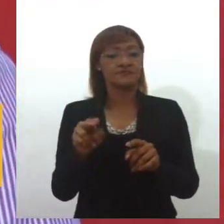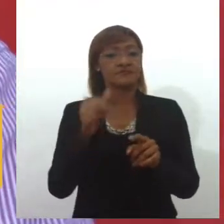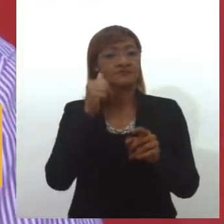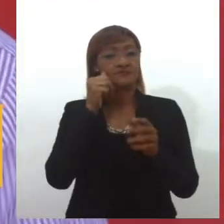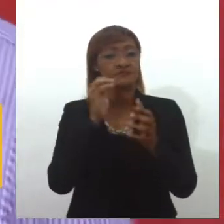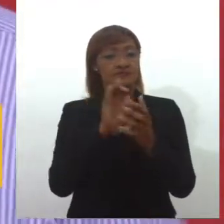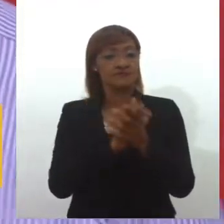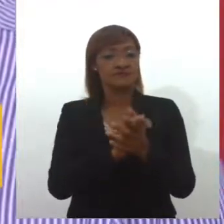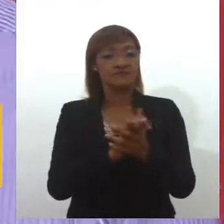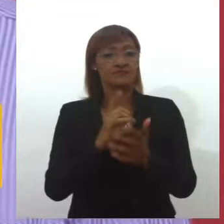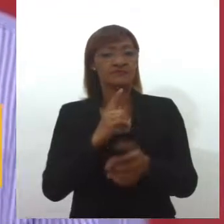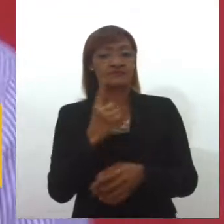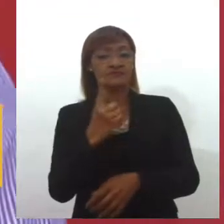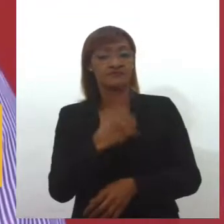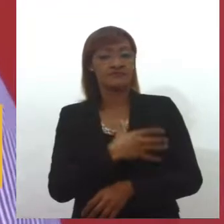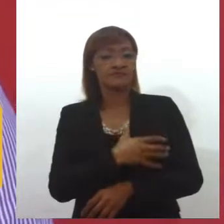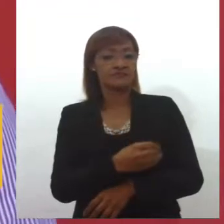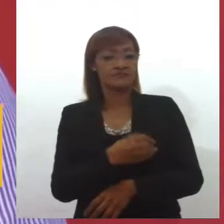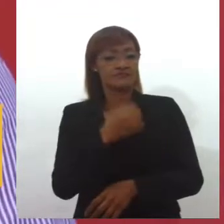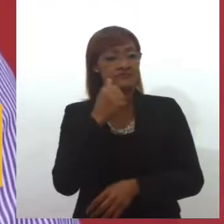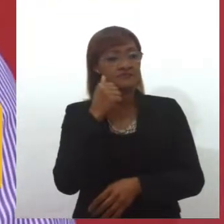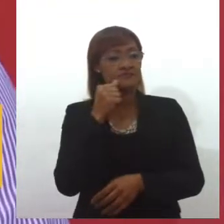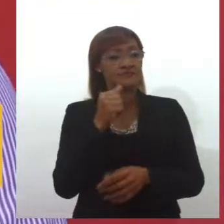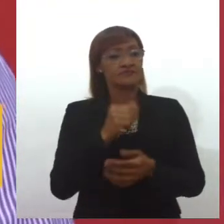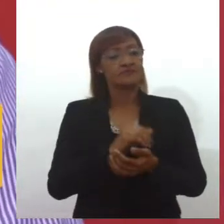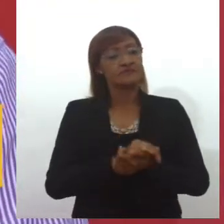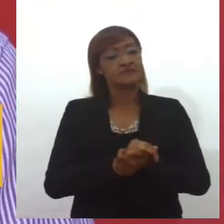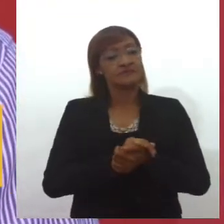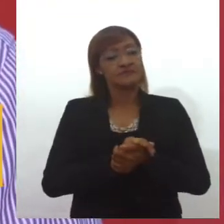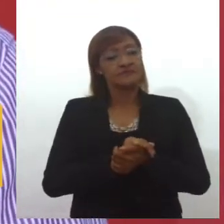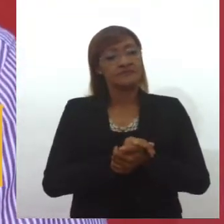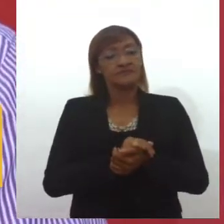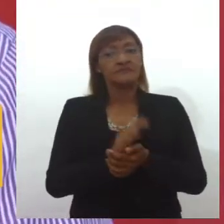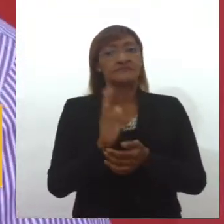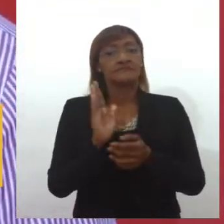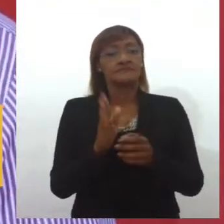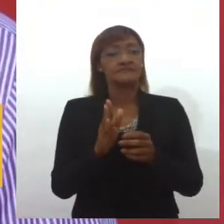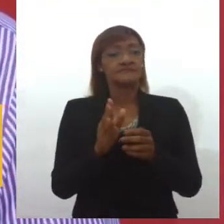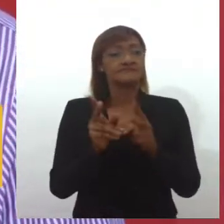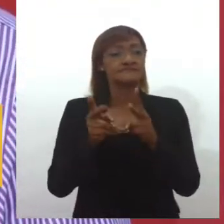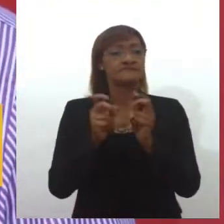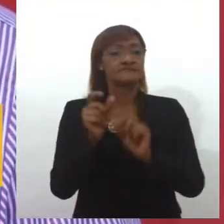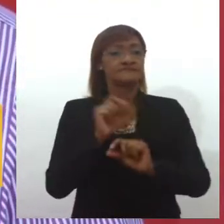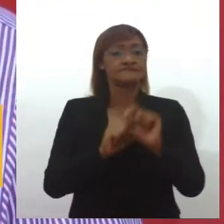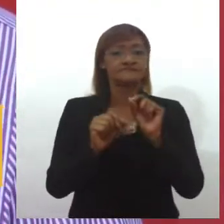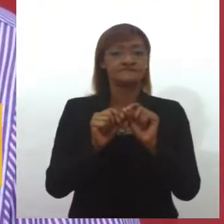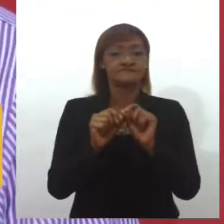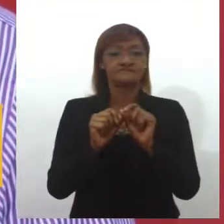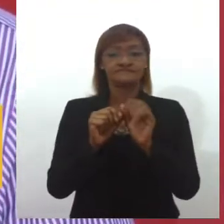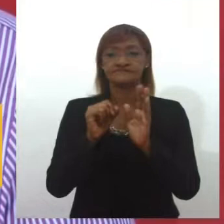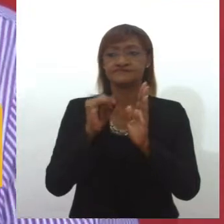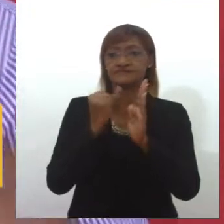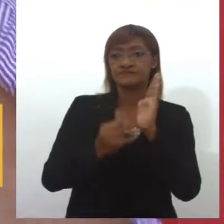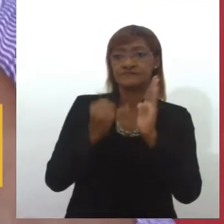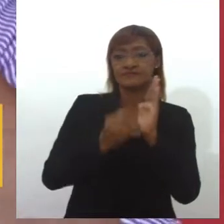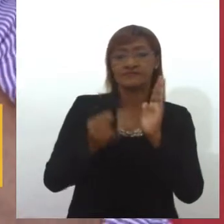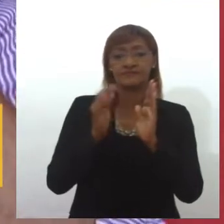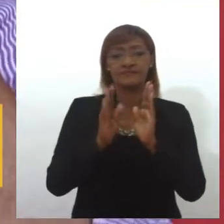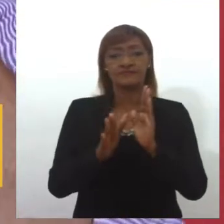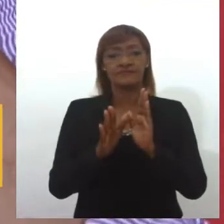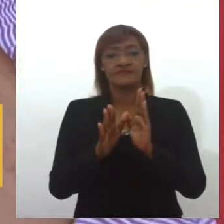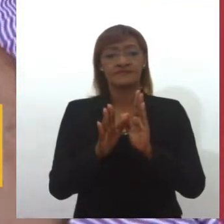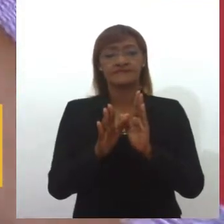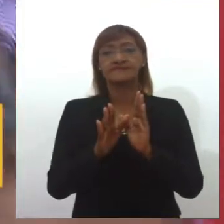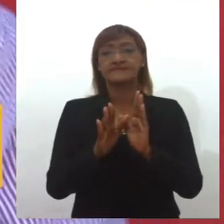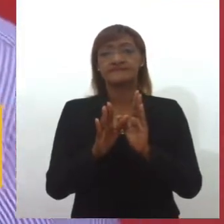No início do ano, temos que levar em consideração os impostos que fazem muita diferença, né,